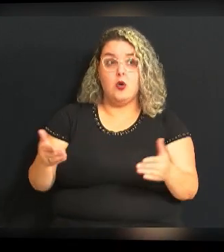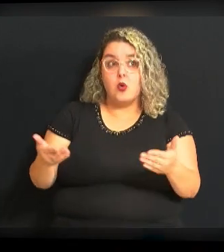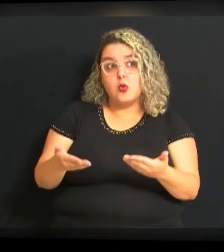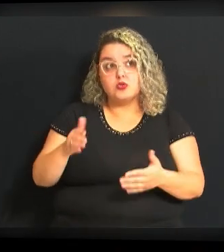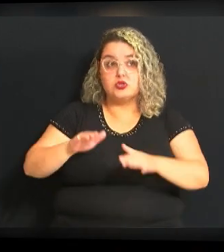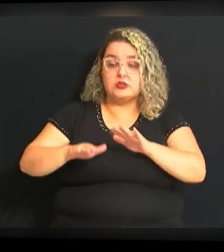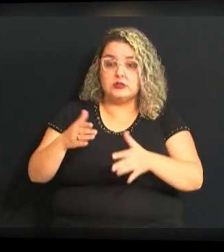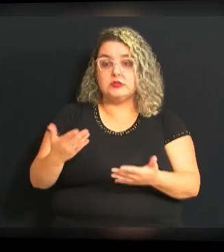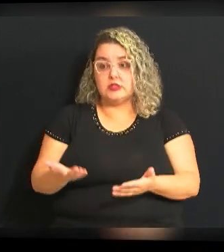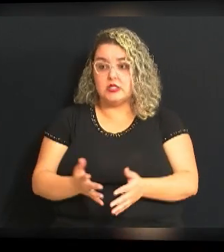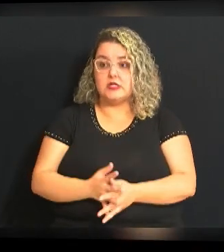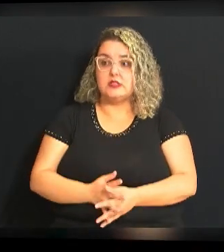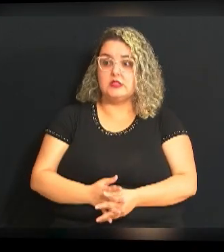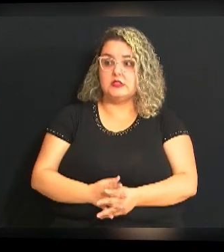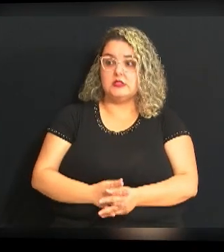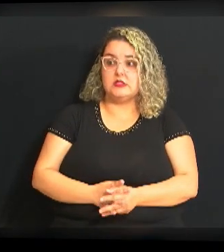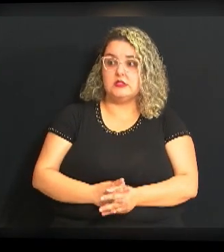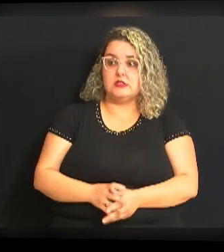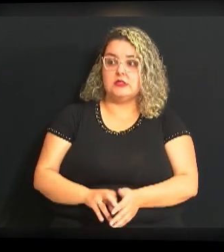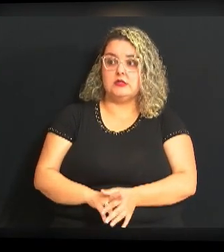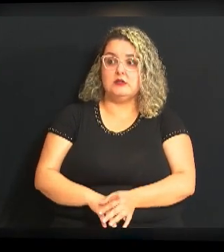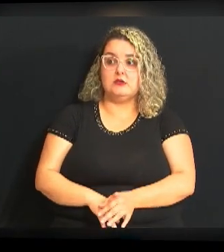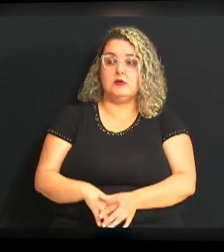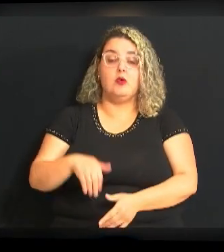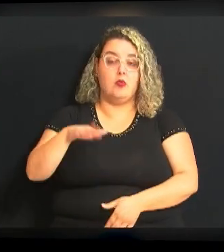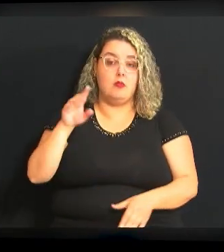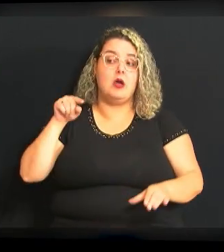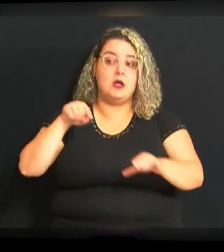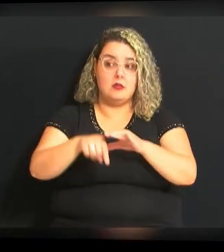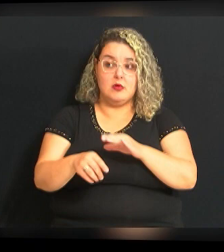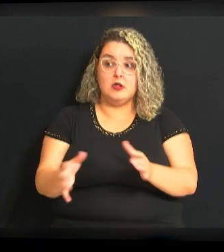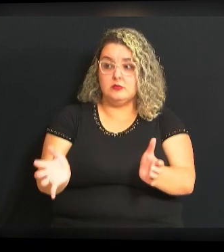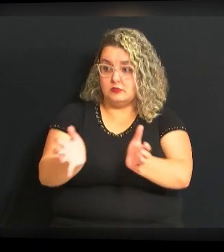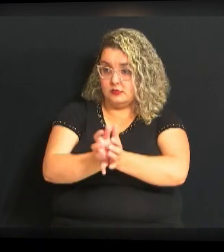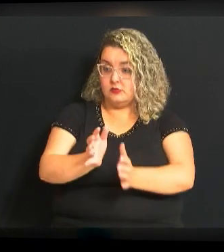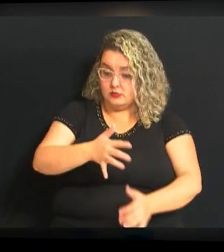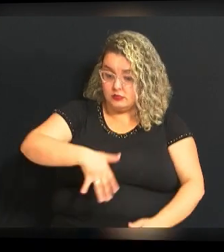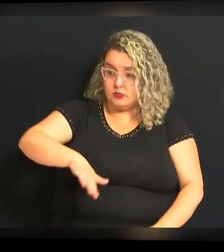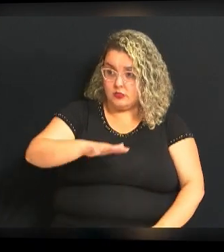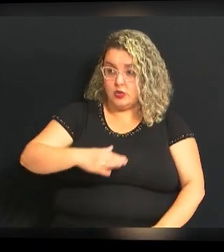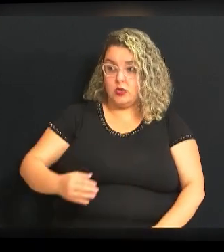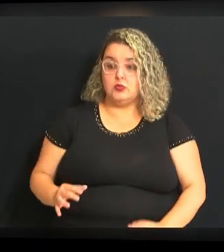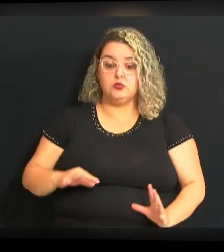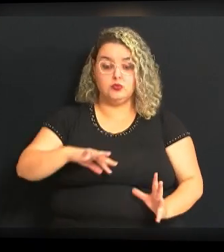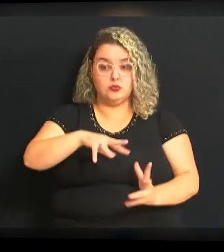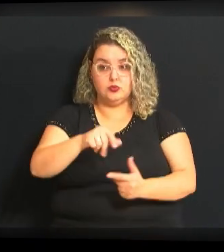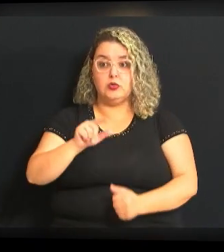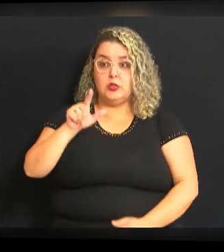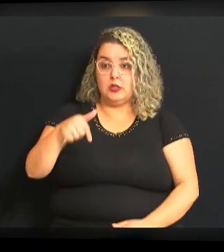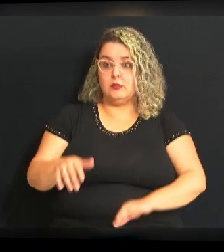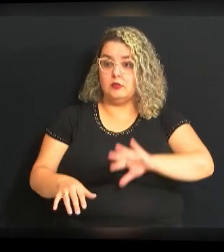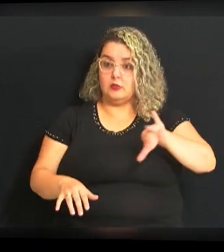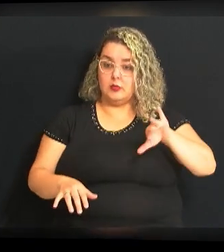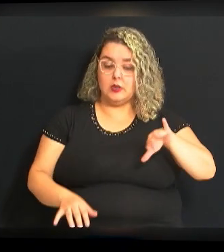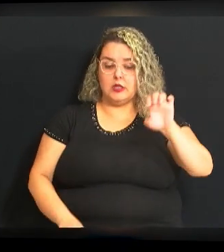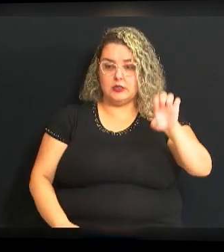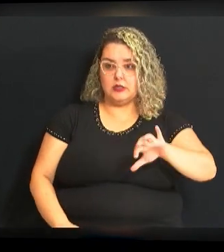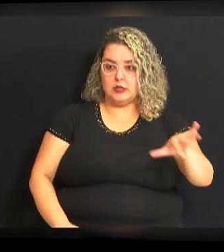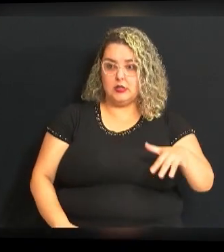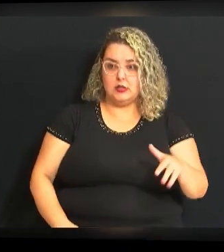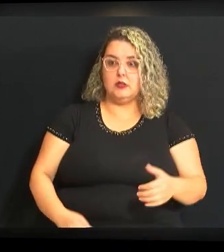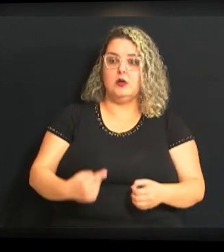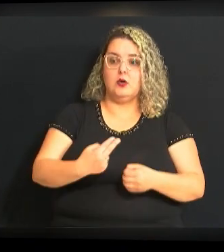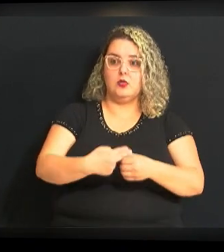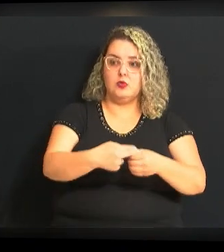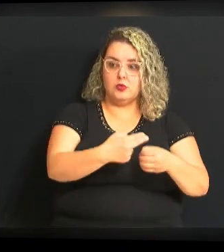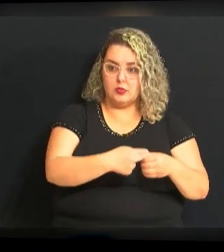hoje, ele ainda seja o mais avançado na sua categoria no mundo. Depois aqui para a esquerda a gente tem o campus